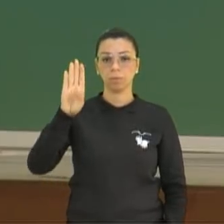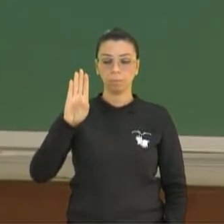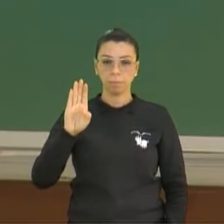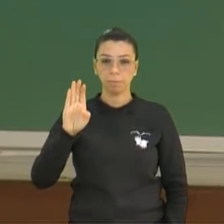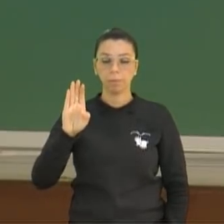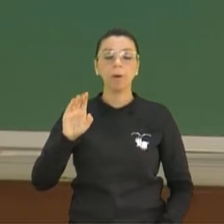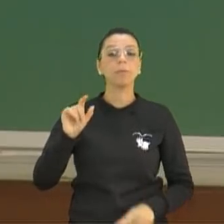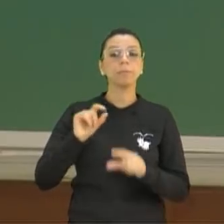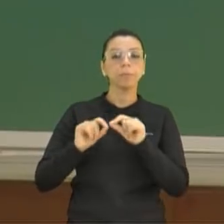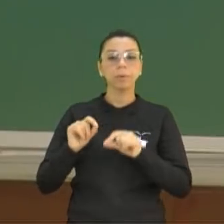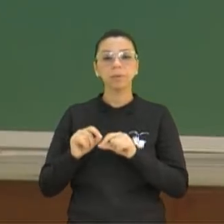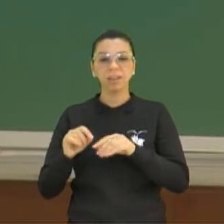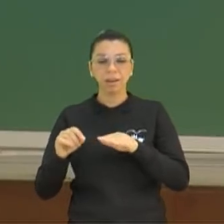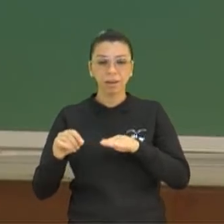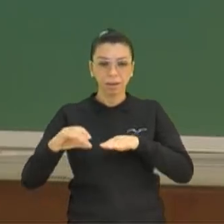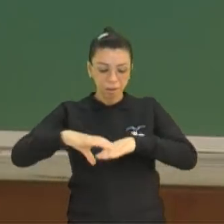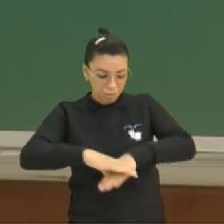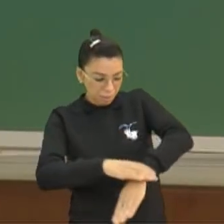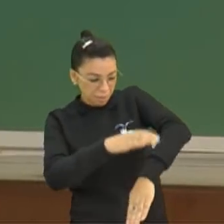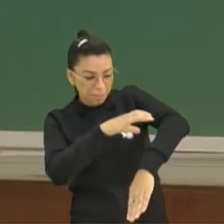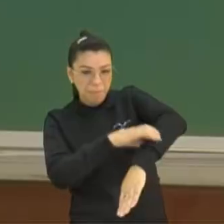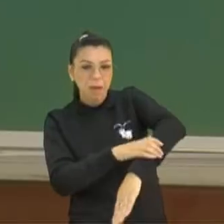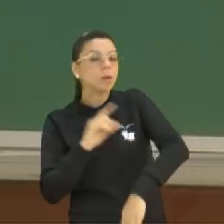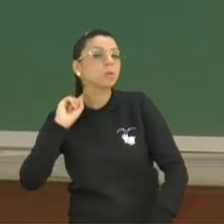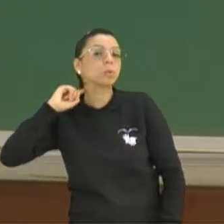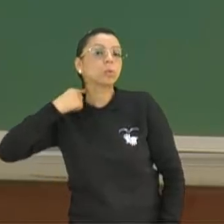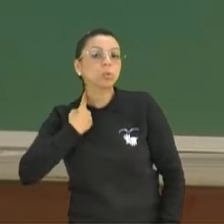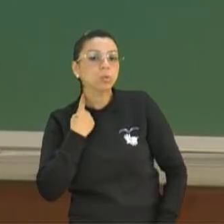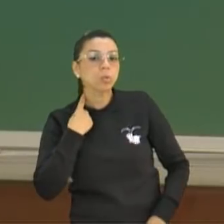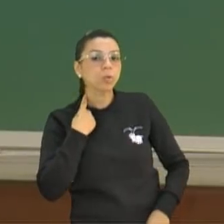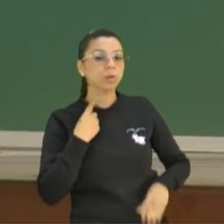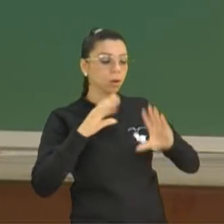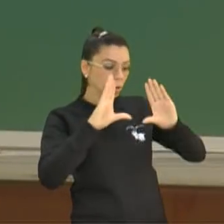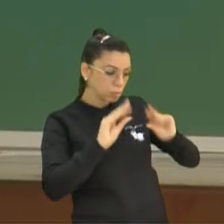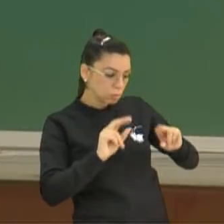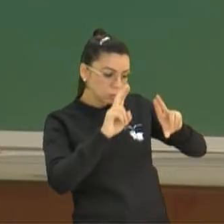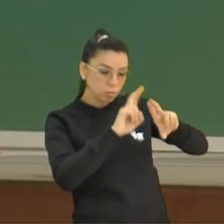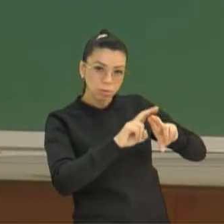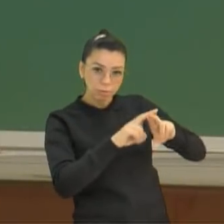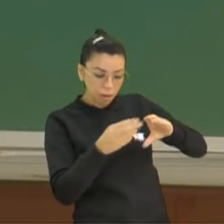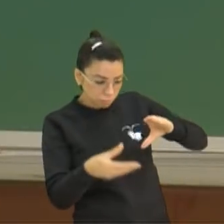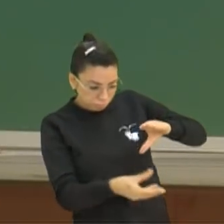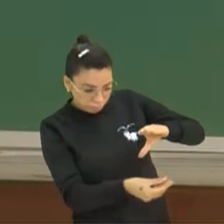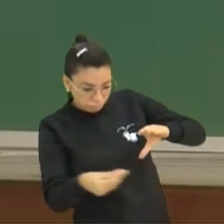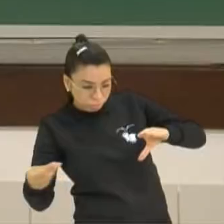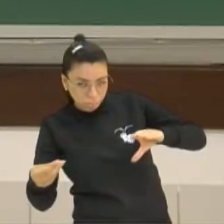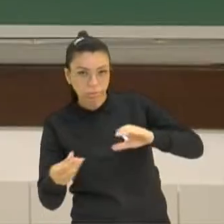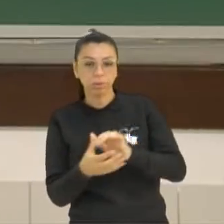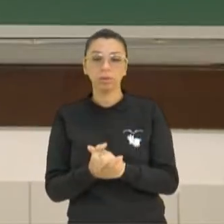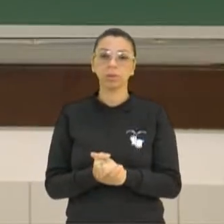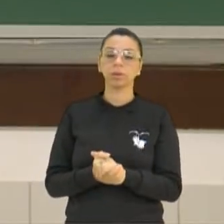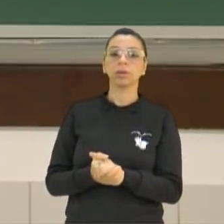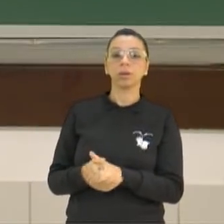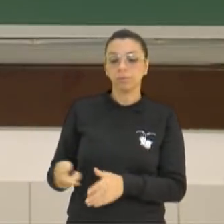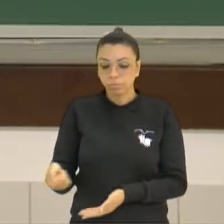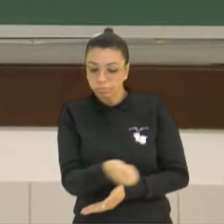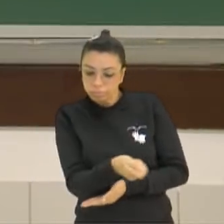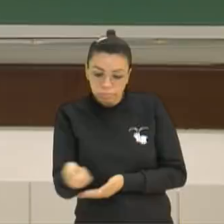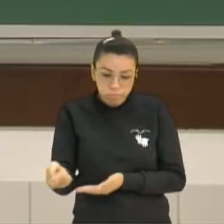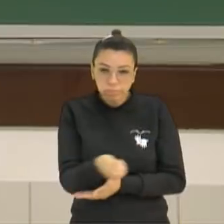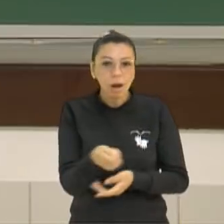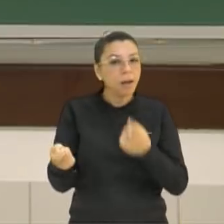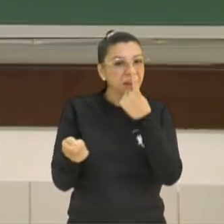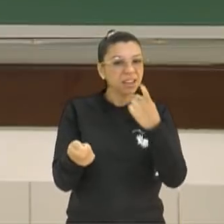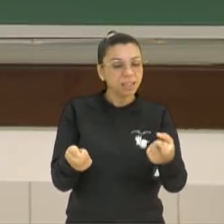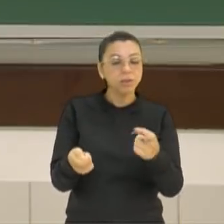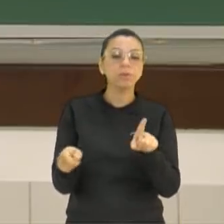sujas debaixo do sofá, imagina. Ele passou aspirador e o Bob regou as plantas, certo? Isso